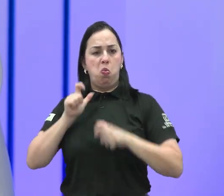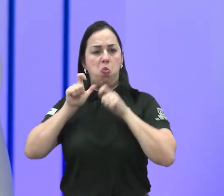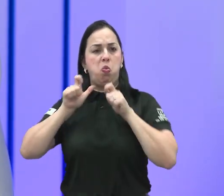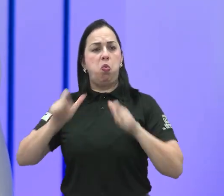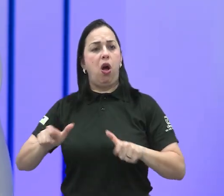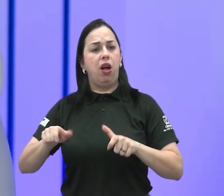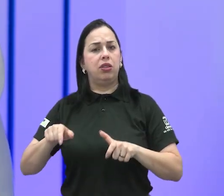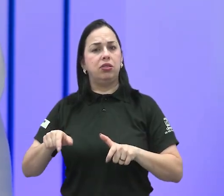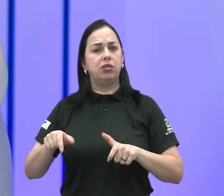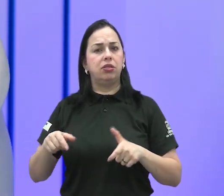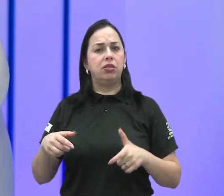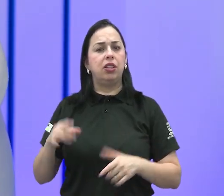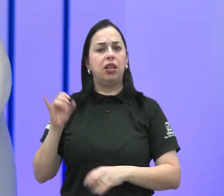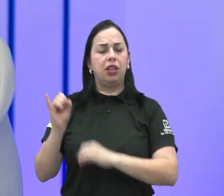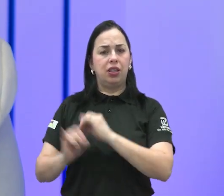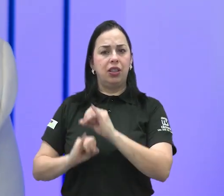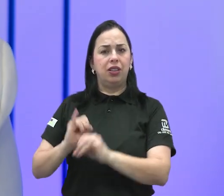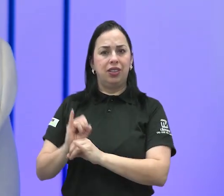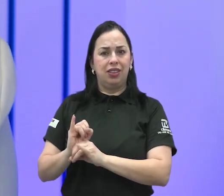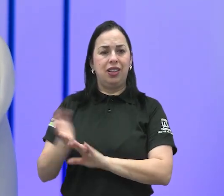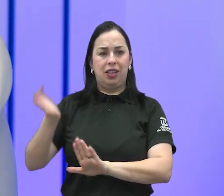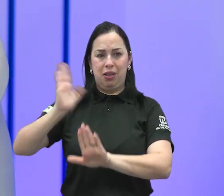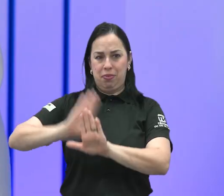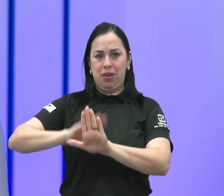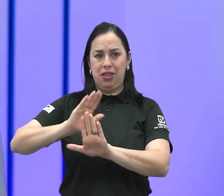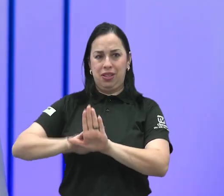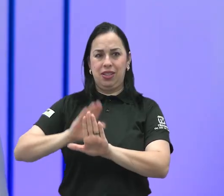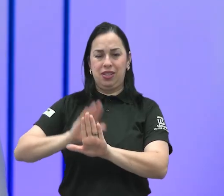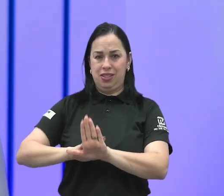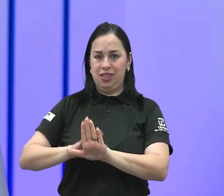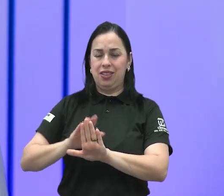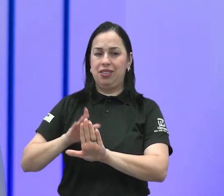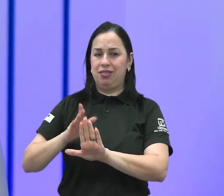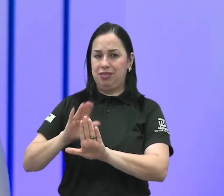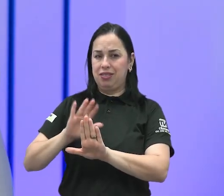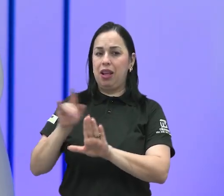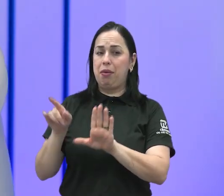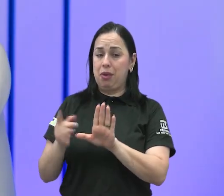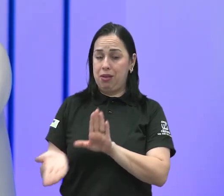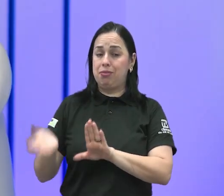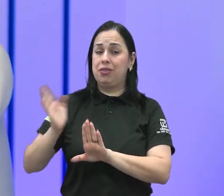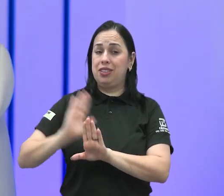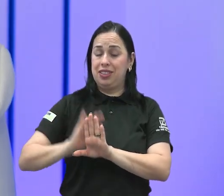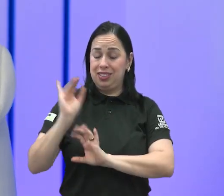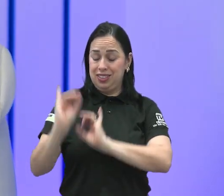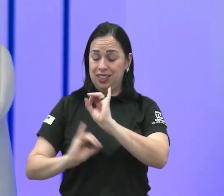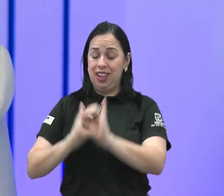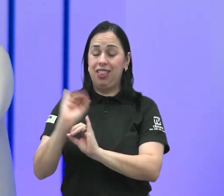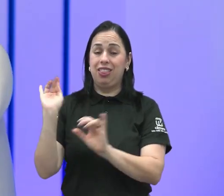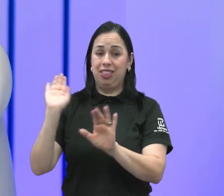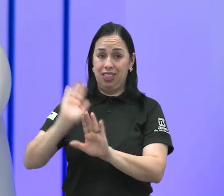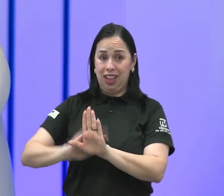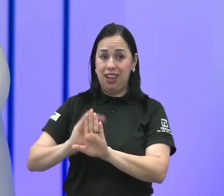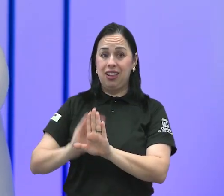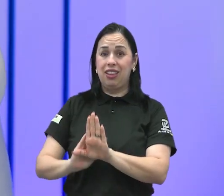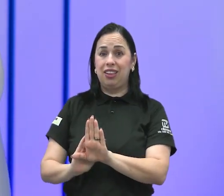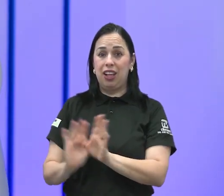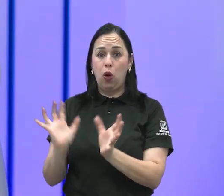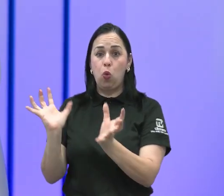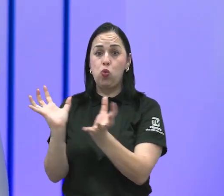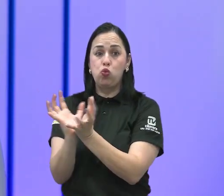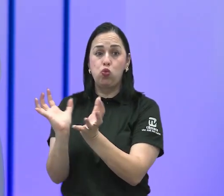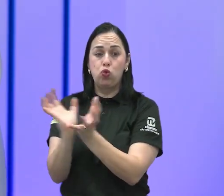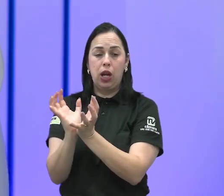que até a internet Deep Web, né? Que é uma internet mais ali abaixo também, né? Tem esse lugar